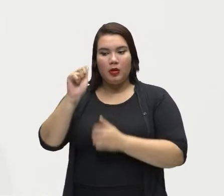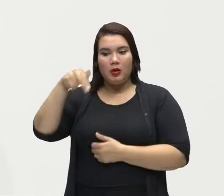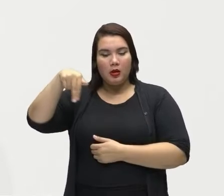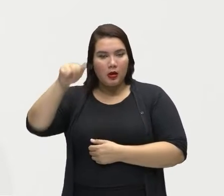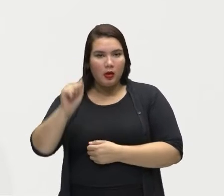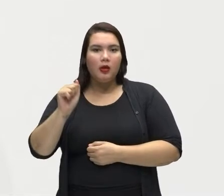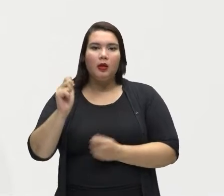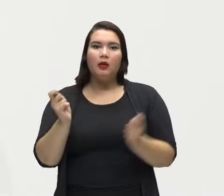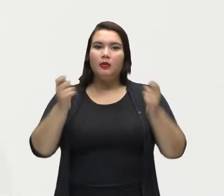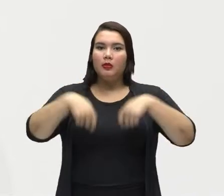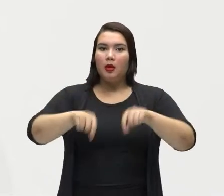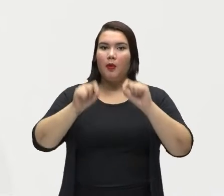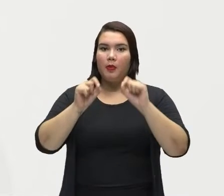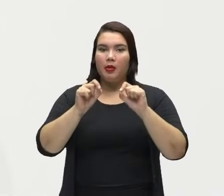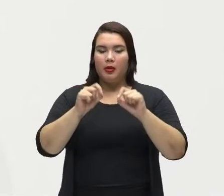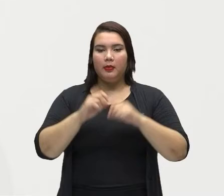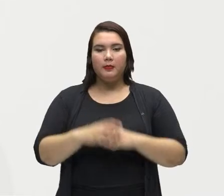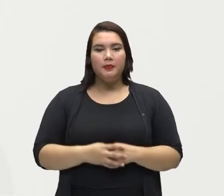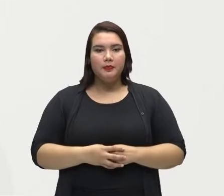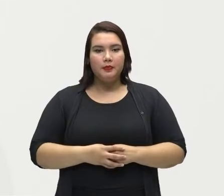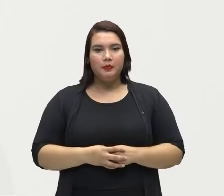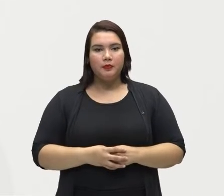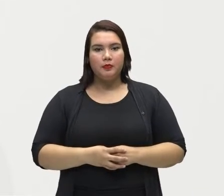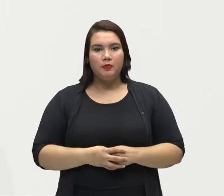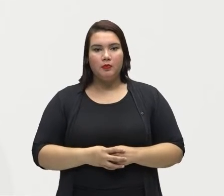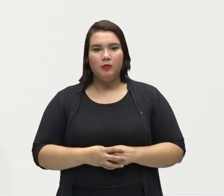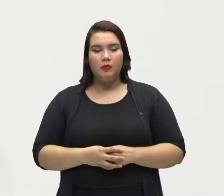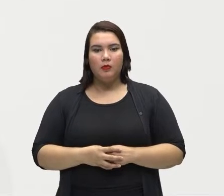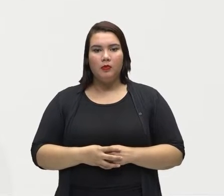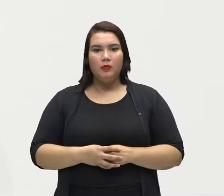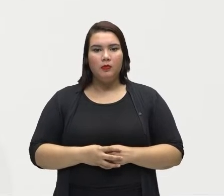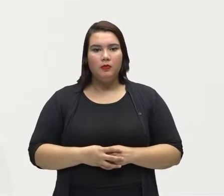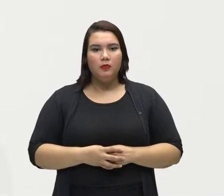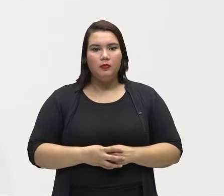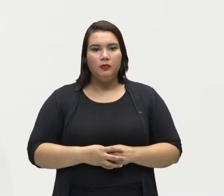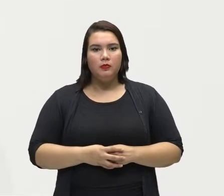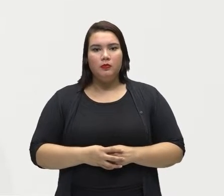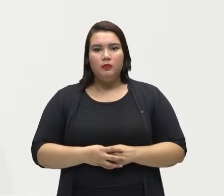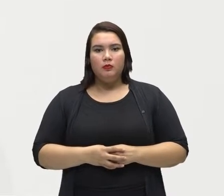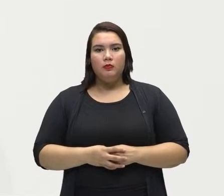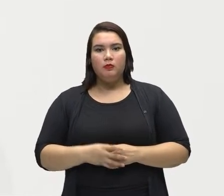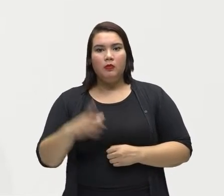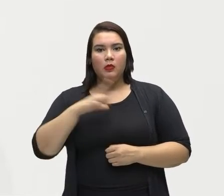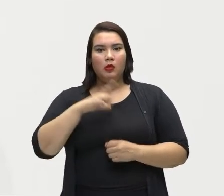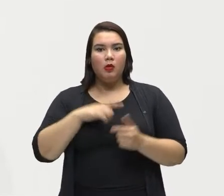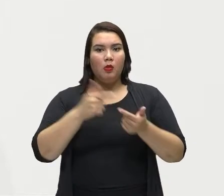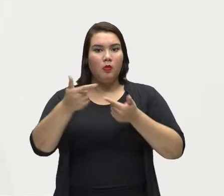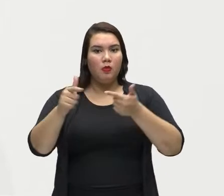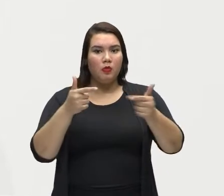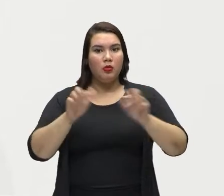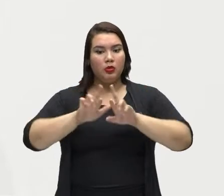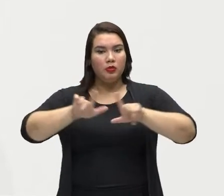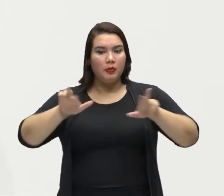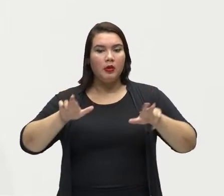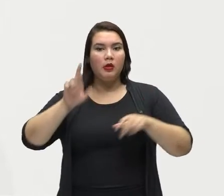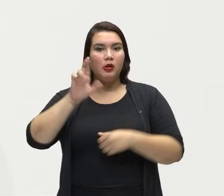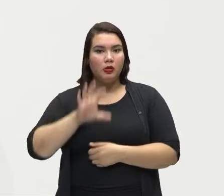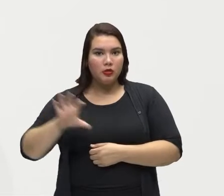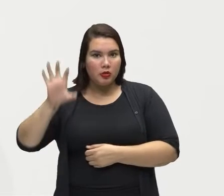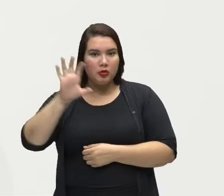fosse conectada às diferentes regiões do mundo, das atividades comerciais do mundo. Olha